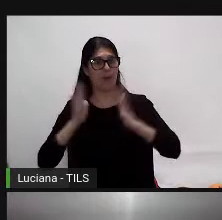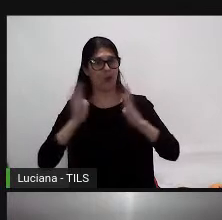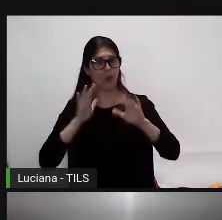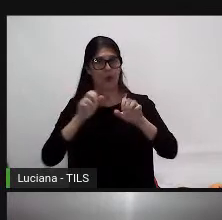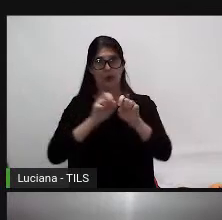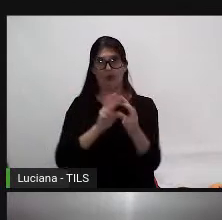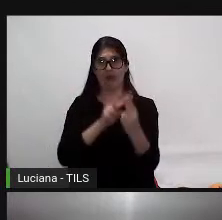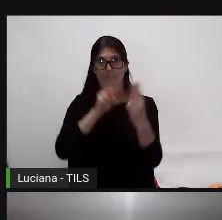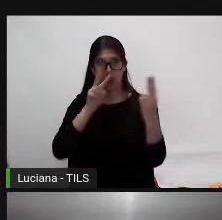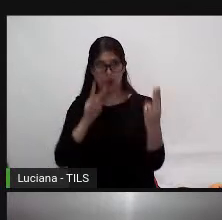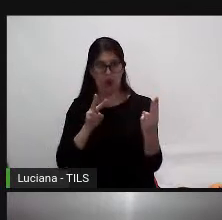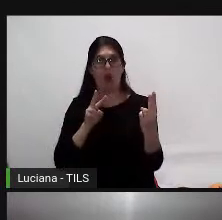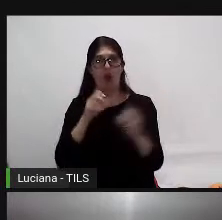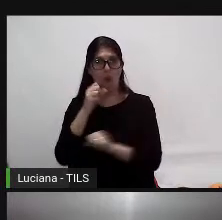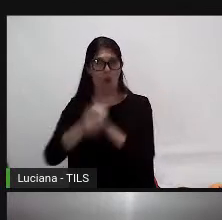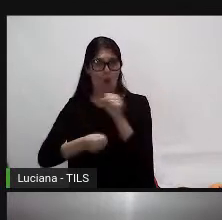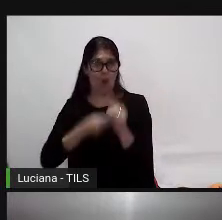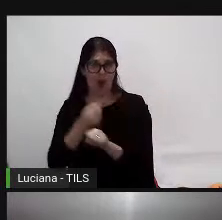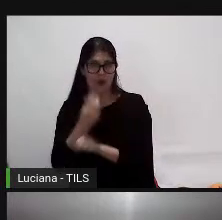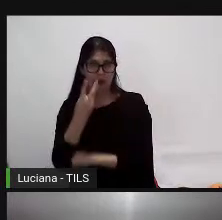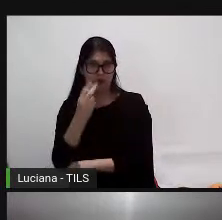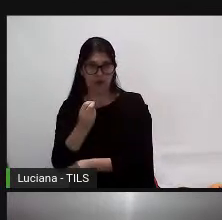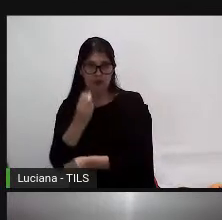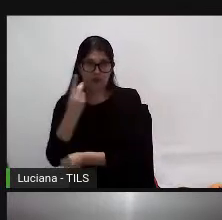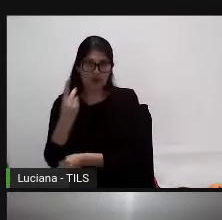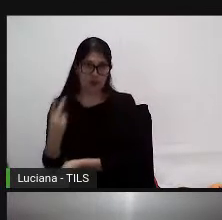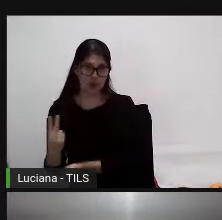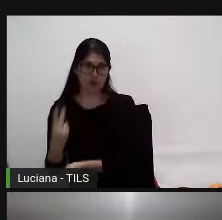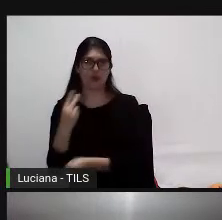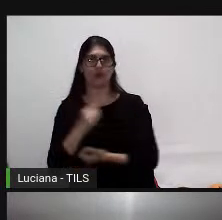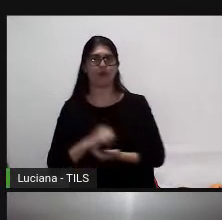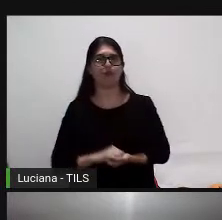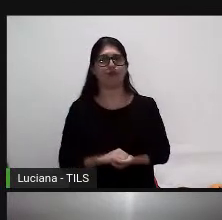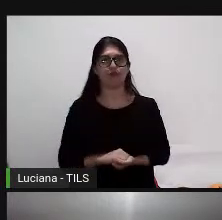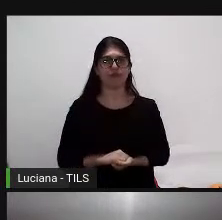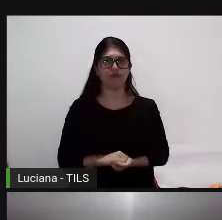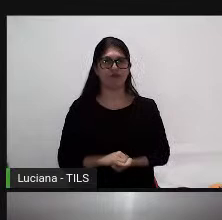nesse ano por modo remoto.